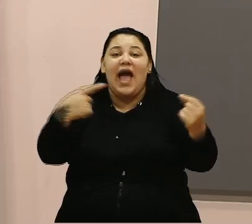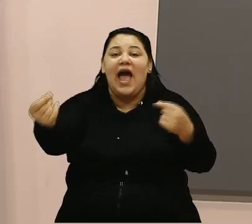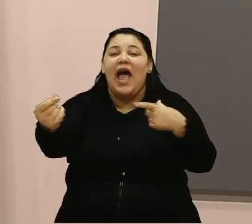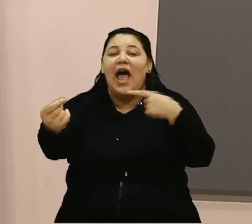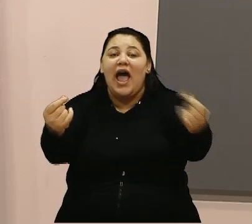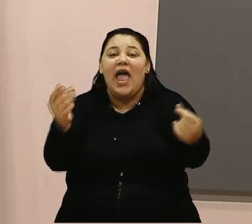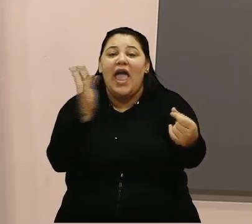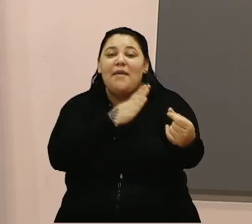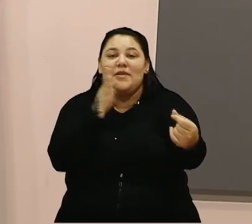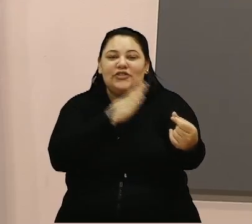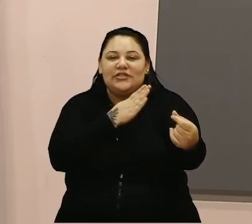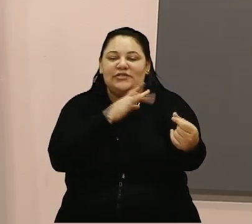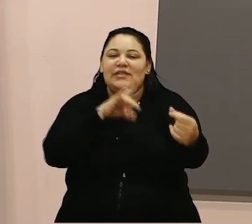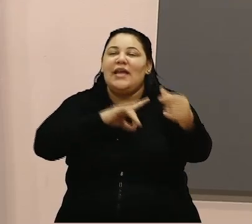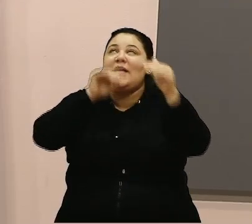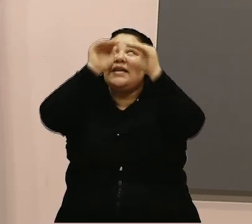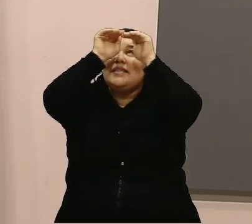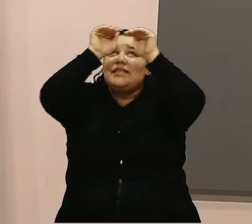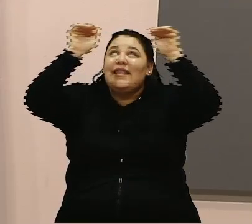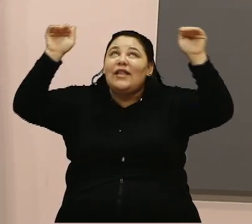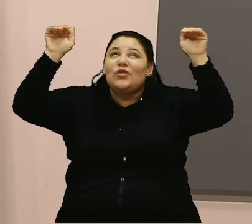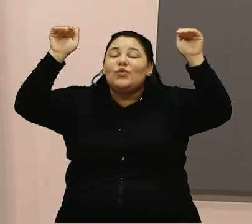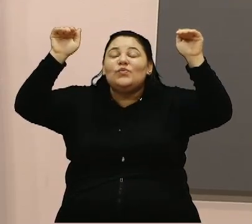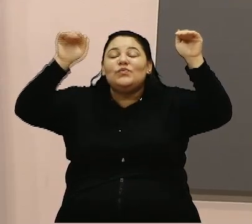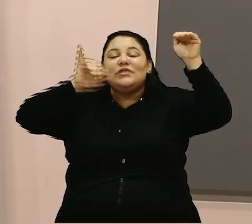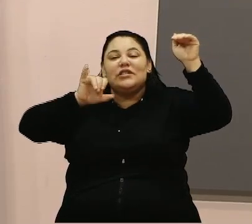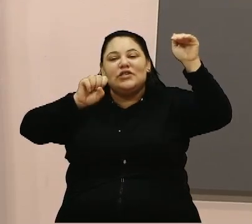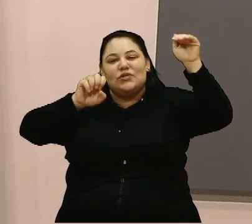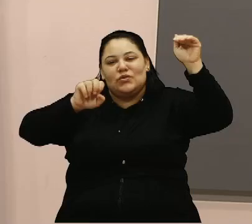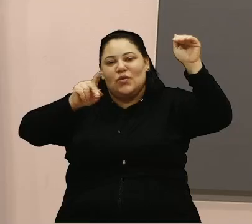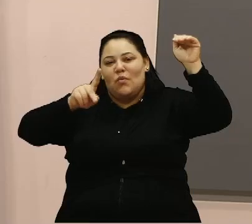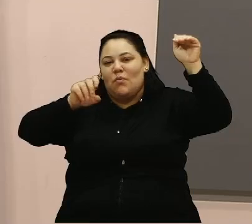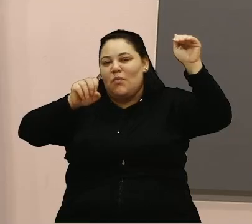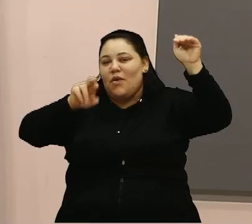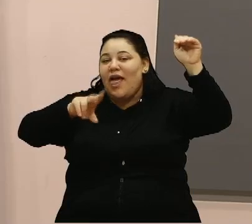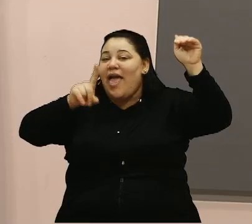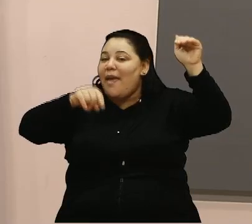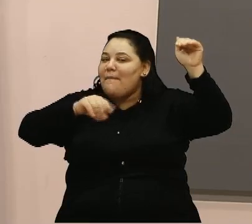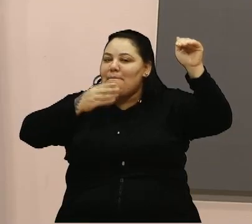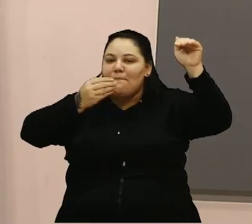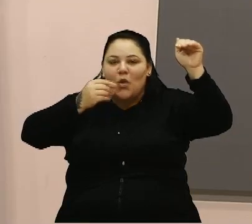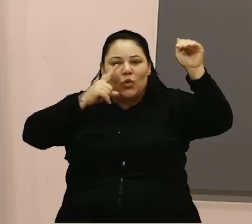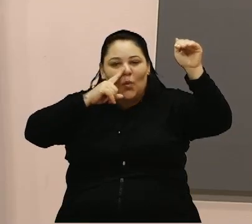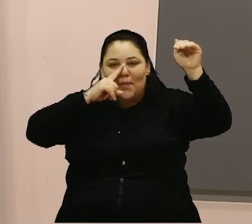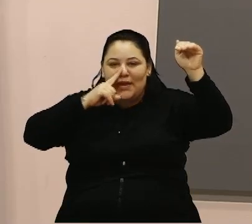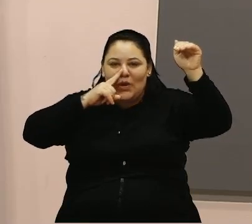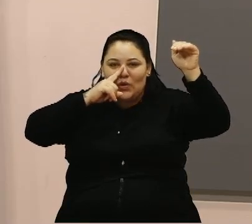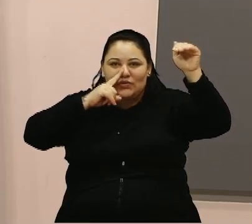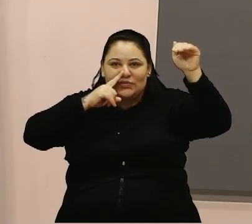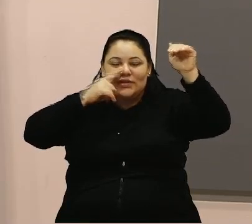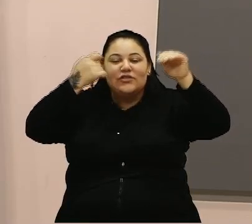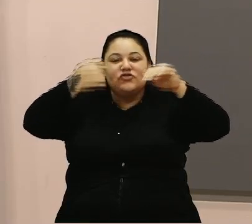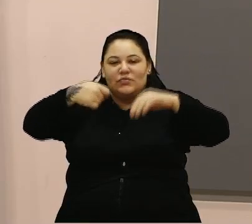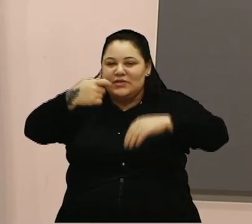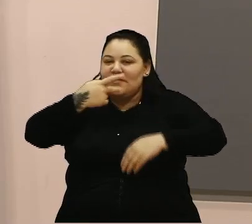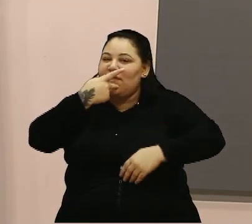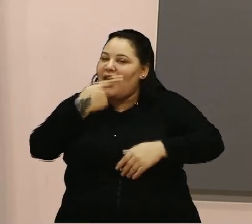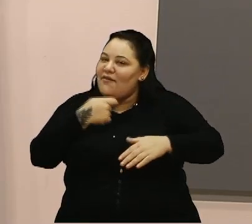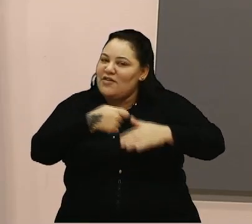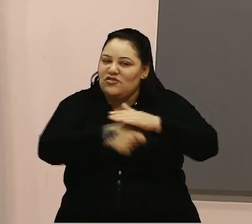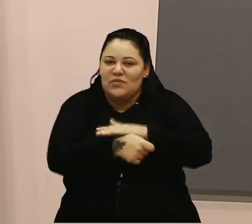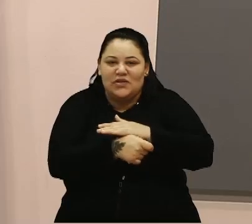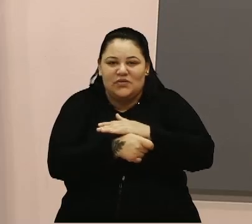tem teto de isopor. E a gente precisa falar sobre isso. A gente precisa falar sobre esse investimento. Porque não é